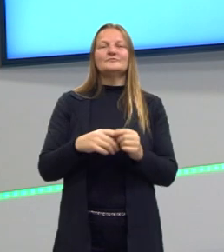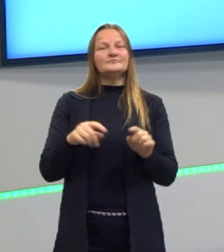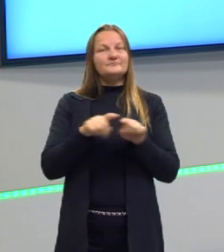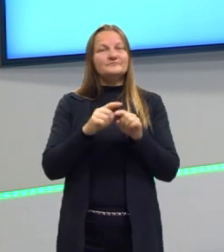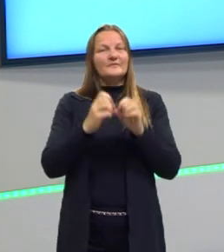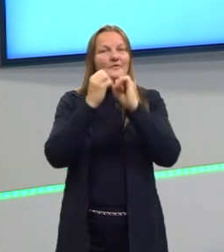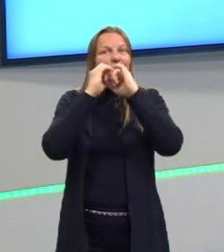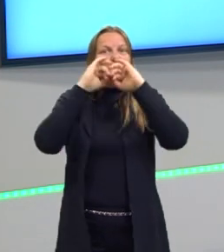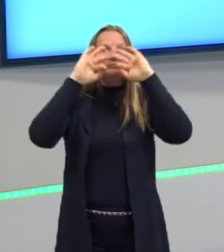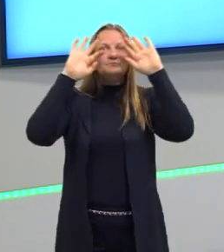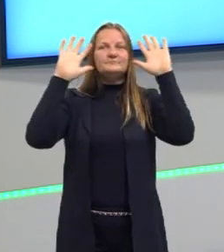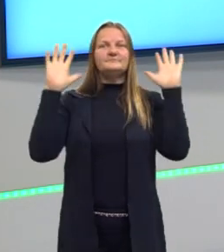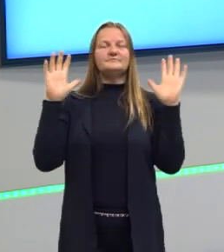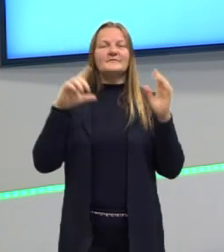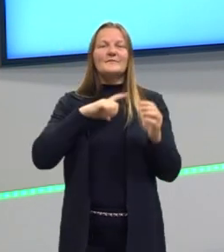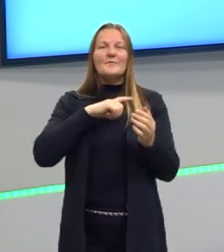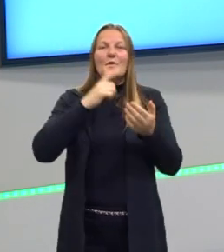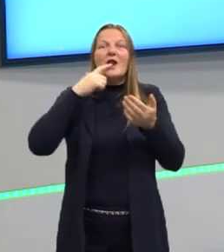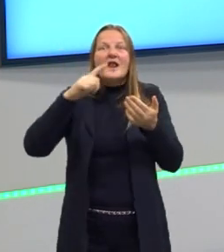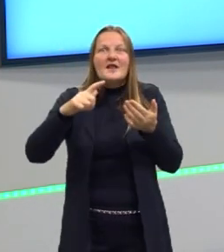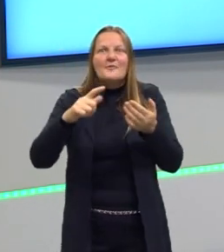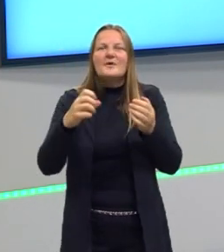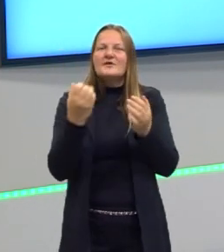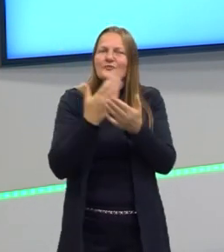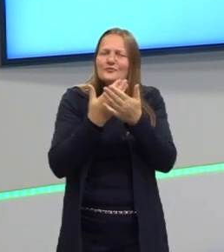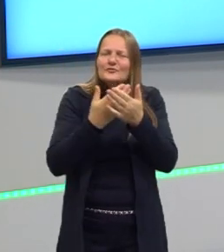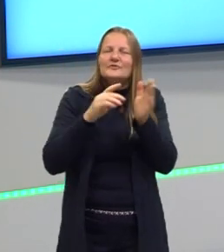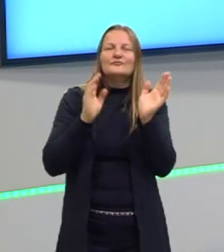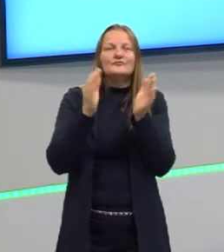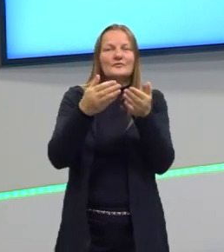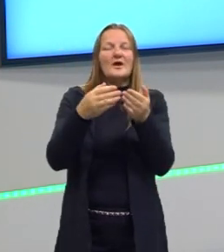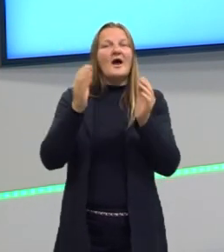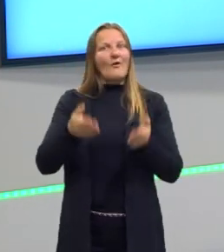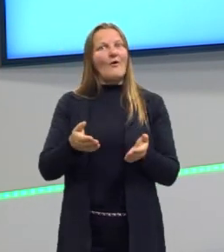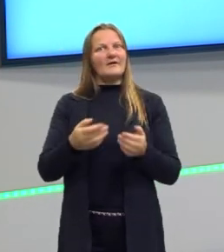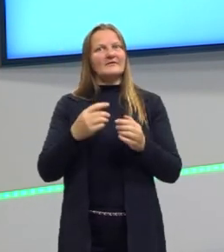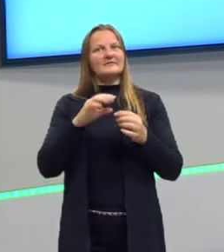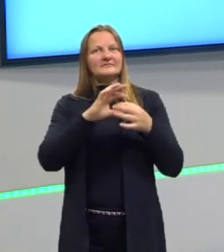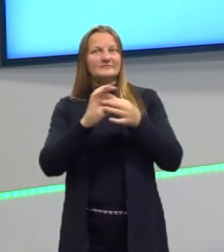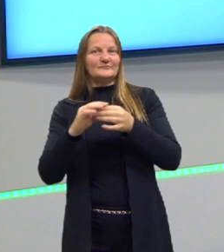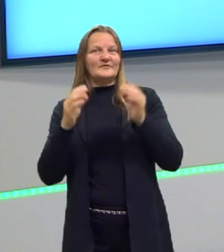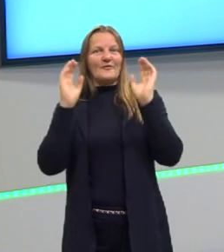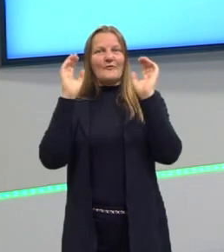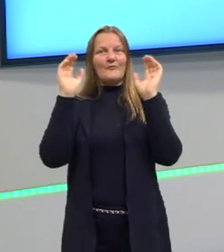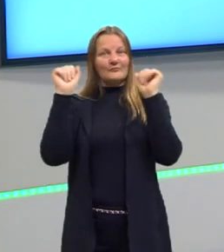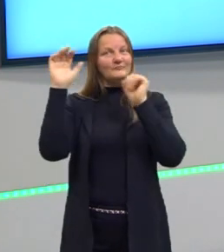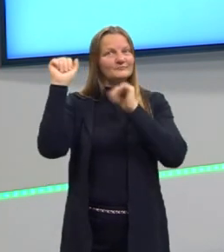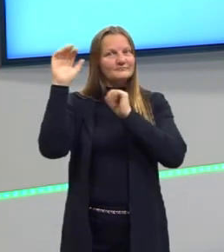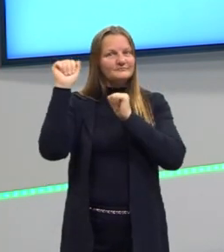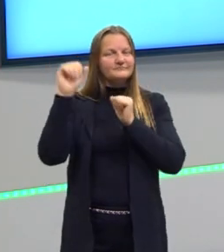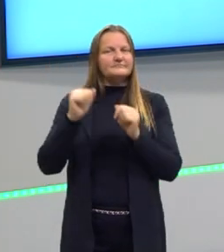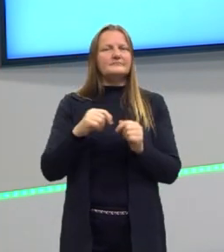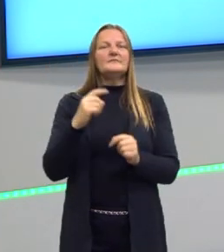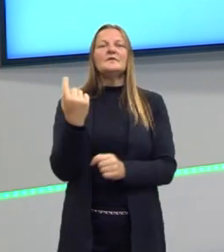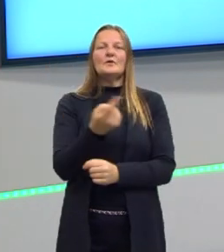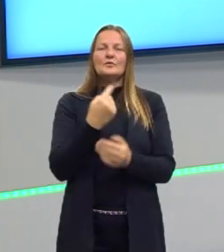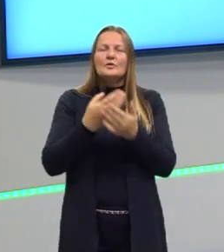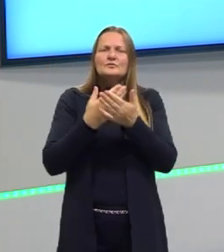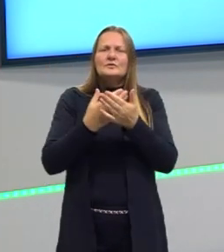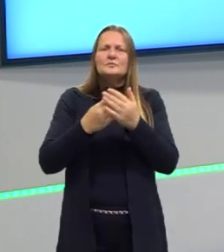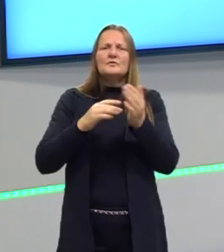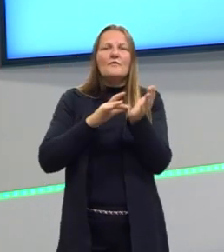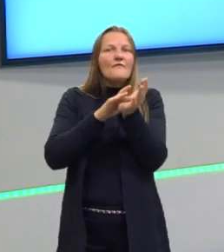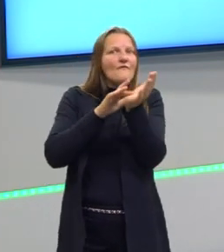na compreensão desse idioma que você está estudando no nosso caso língua espanhola então assim como a gente estuda